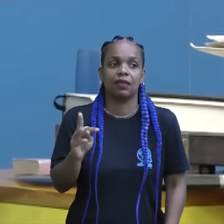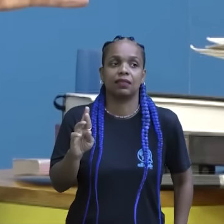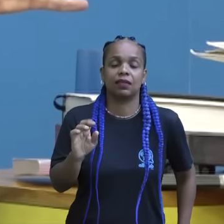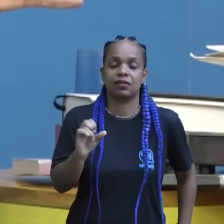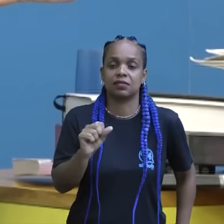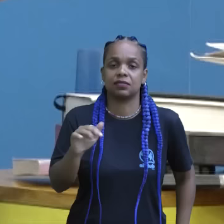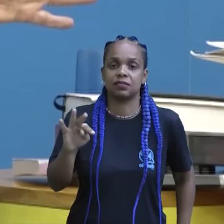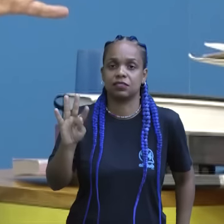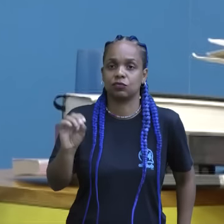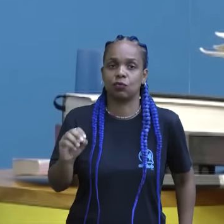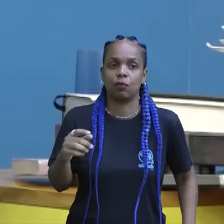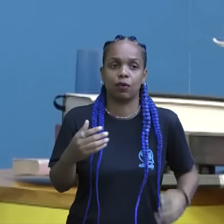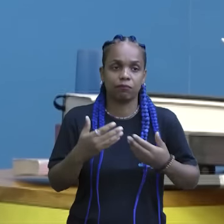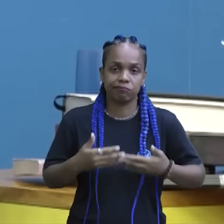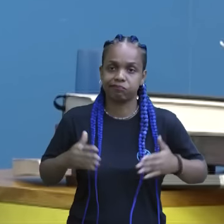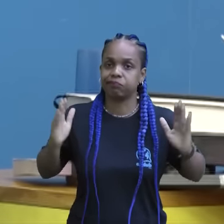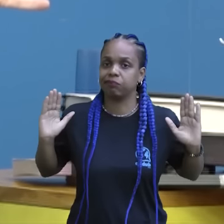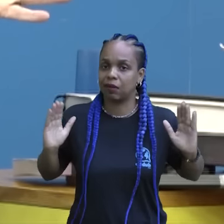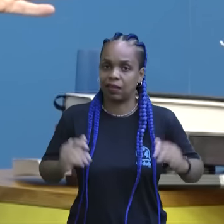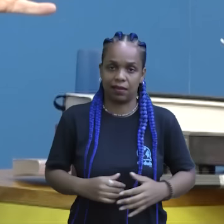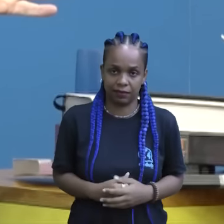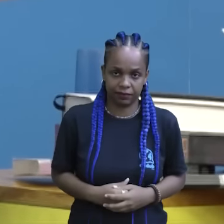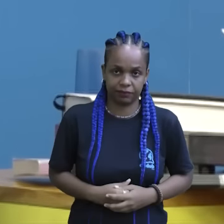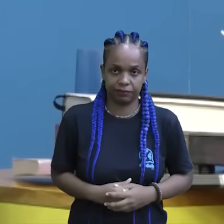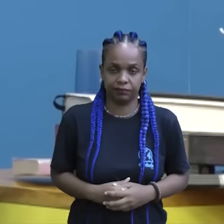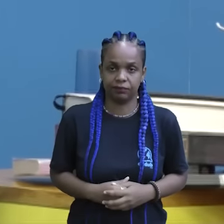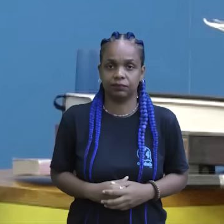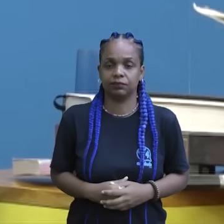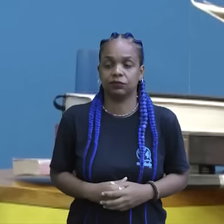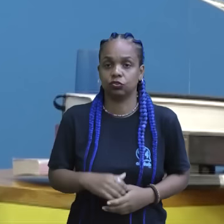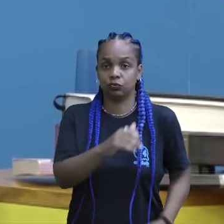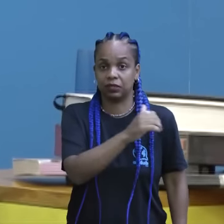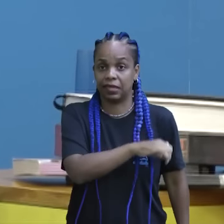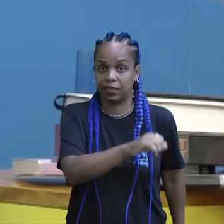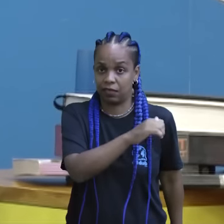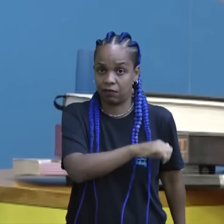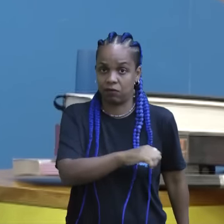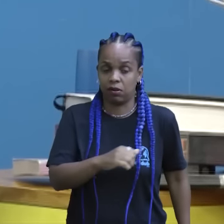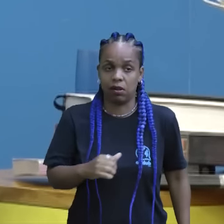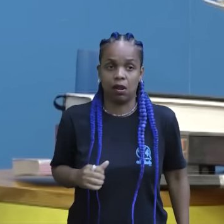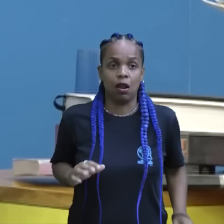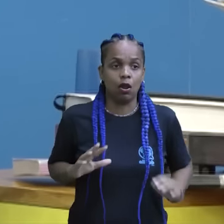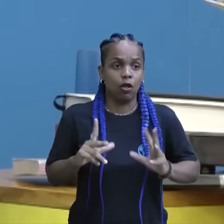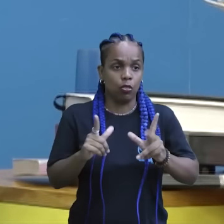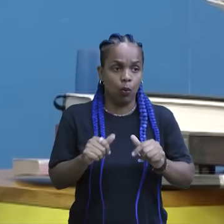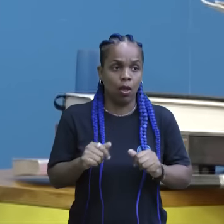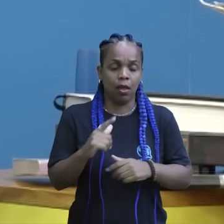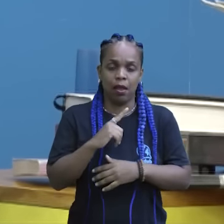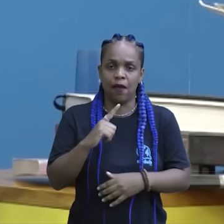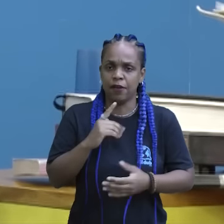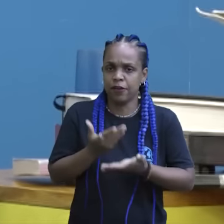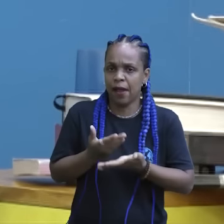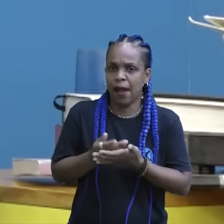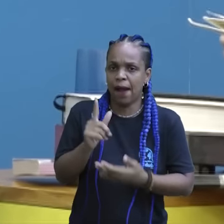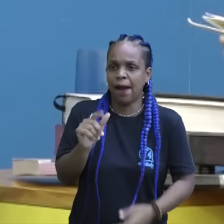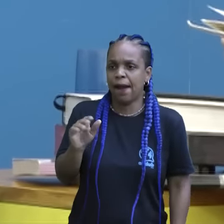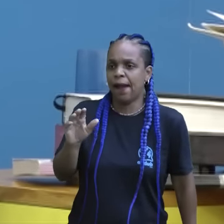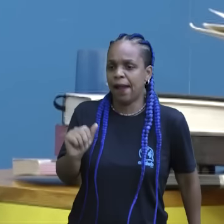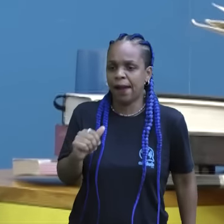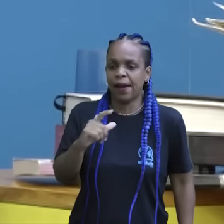todo mundo que estuda da Lima, as pessoas falam, então você é contra o Machado. Não, tem que sair desse fla-flu, não interessa isso. Mas o